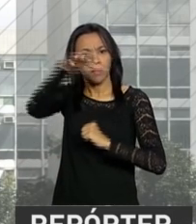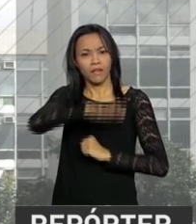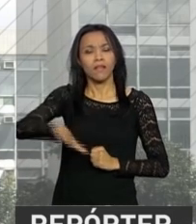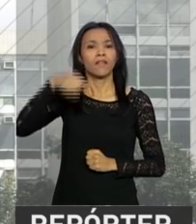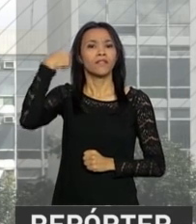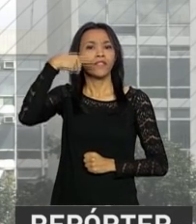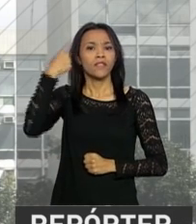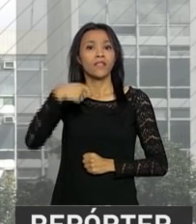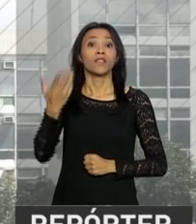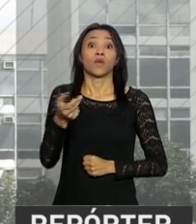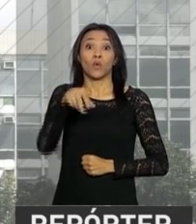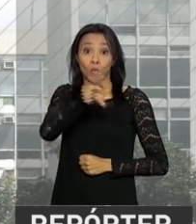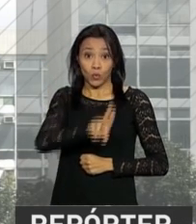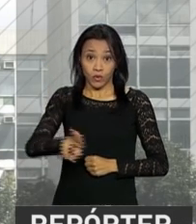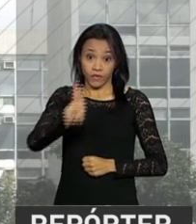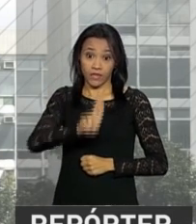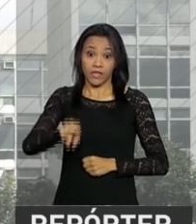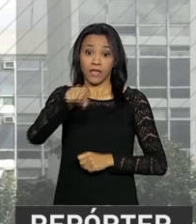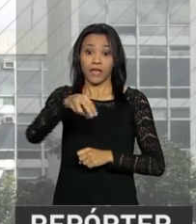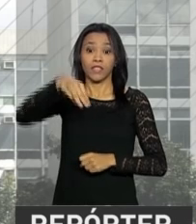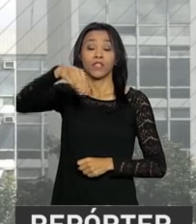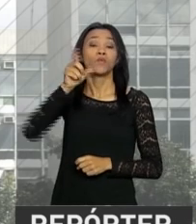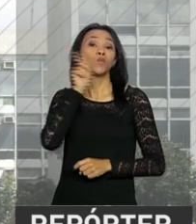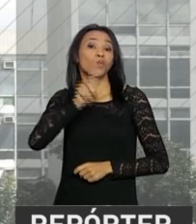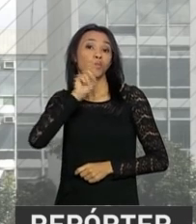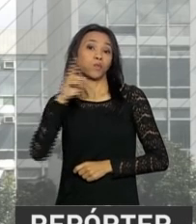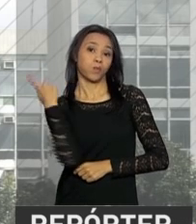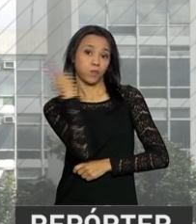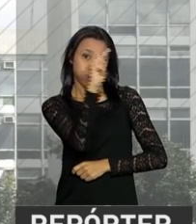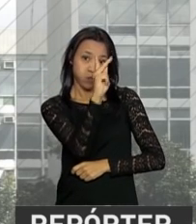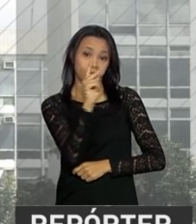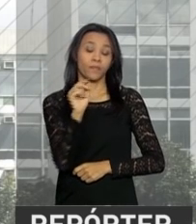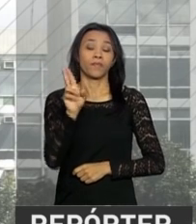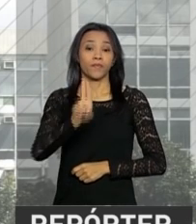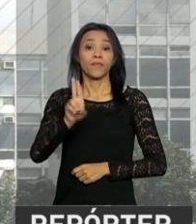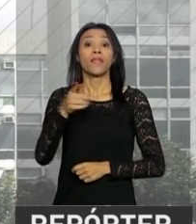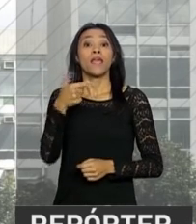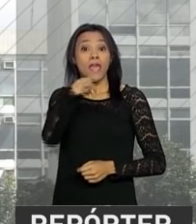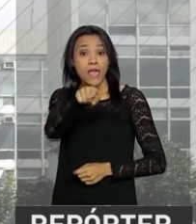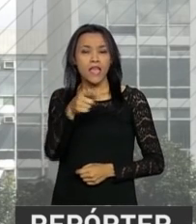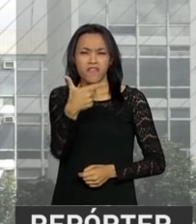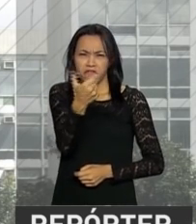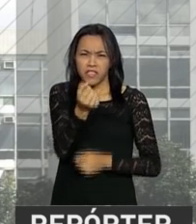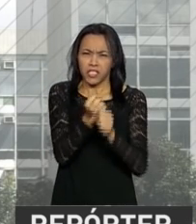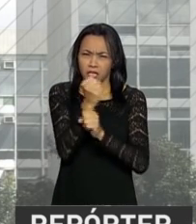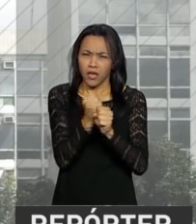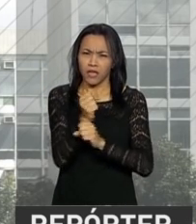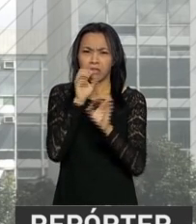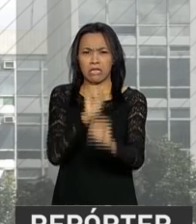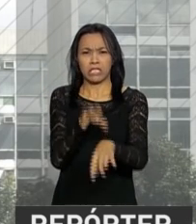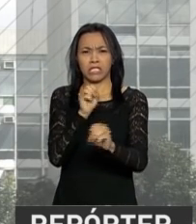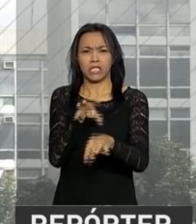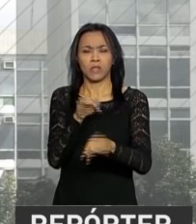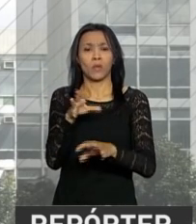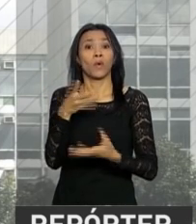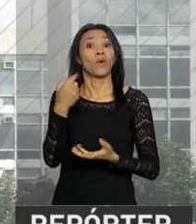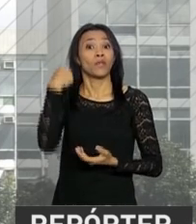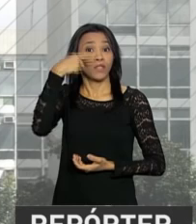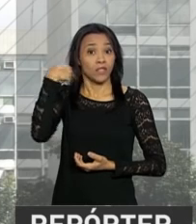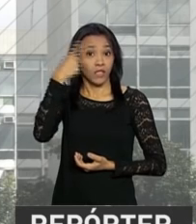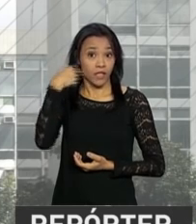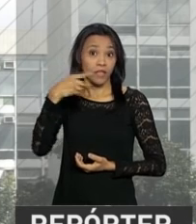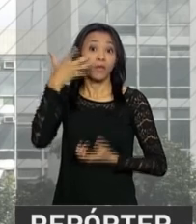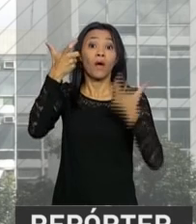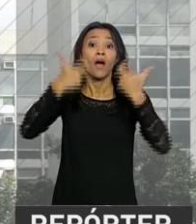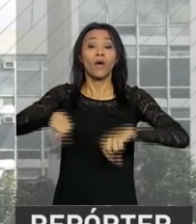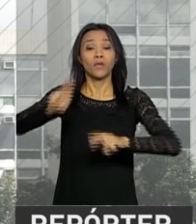na Universidade de Michigan, nos Estados Unidos. Por mais de 20 anos, Torquato deu aula de Direito Constitucional na